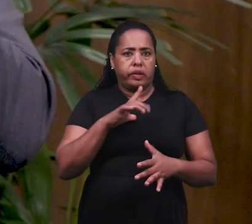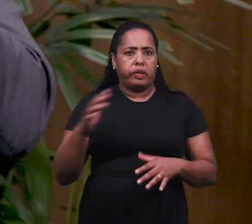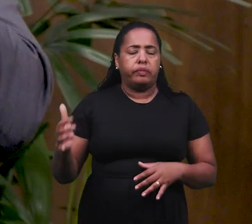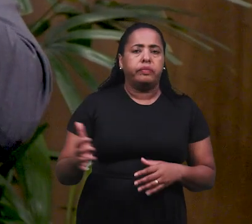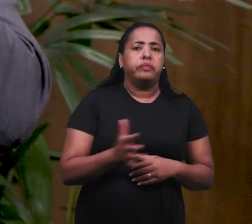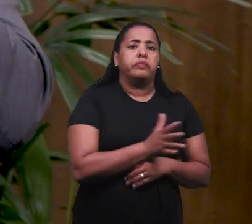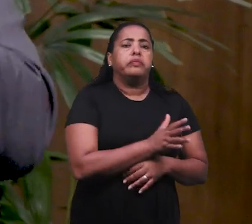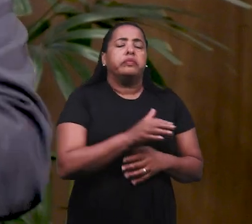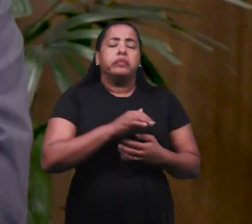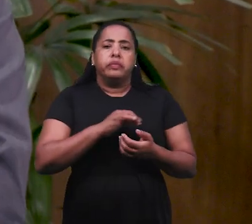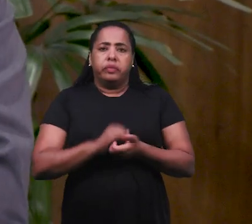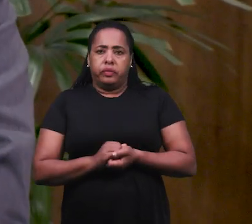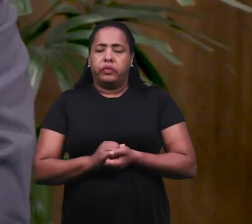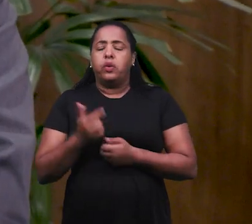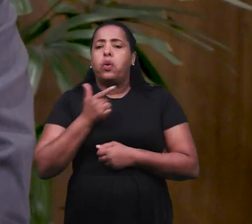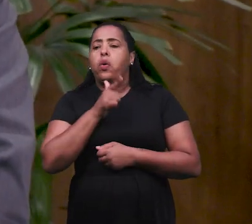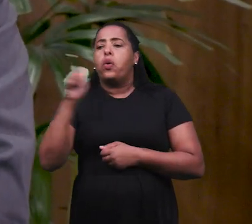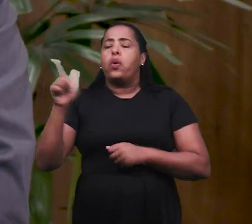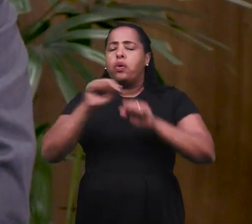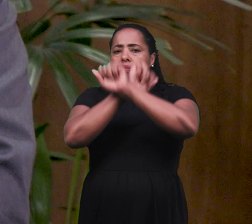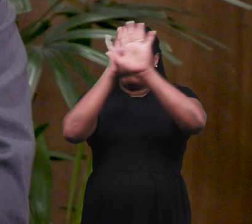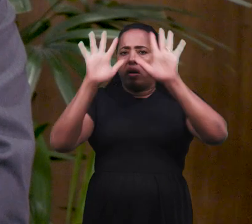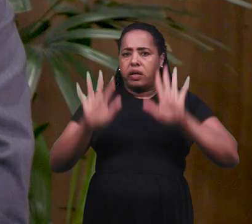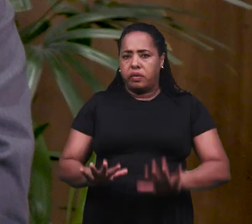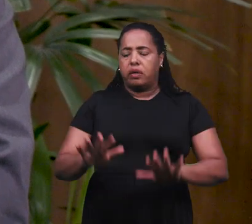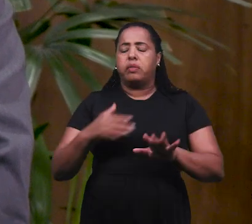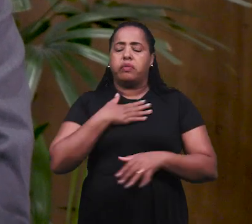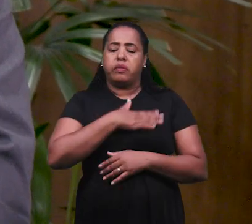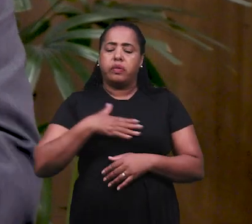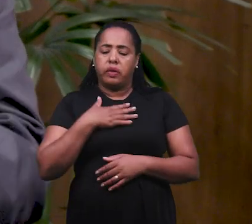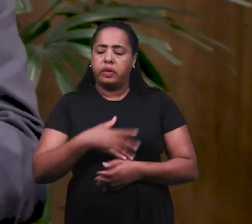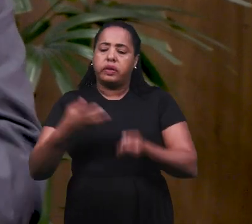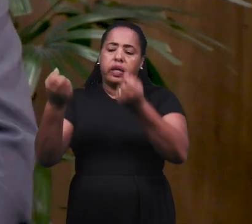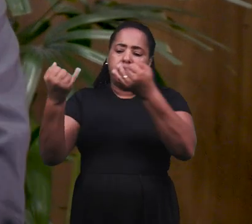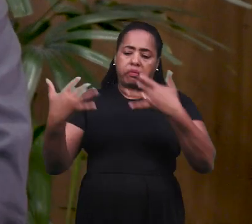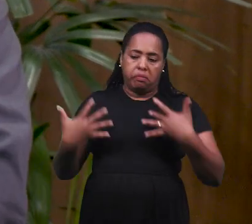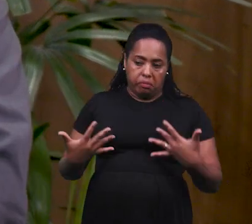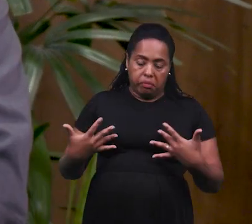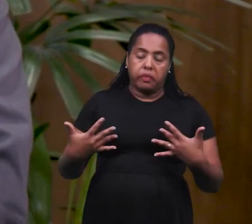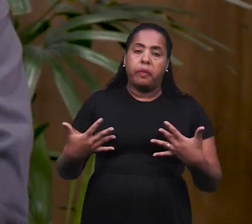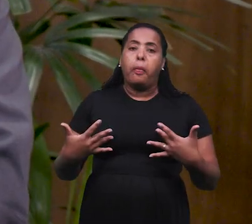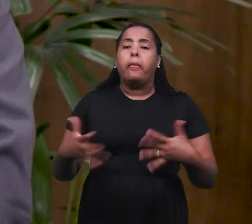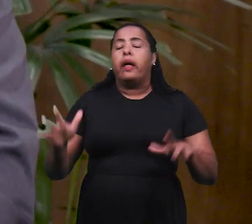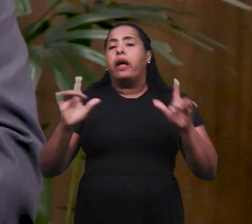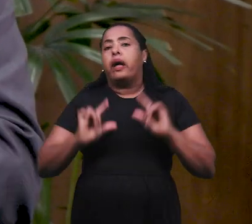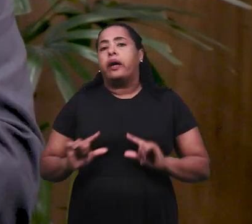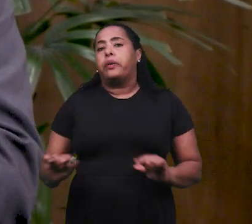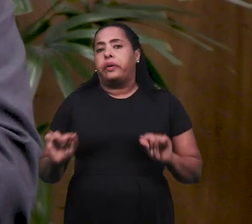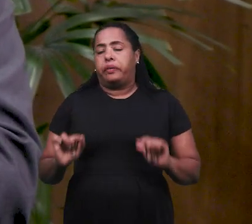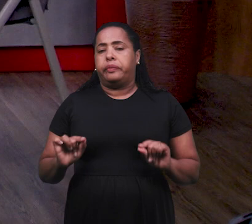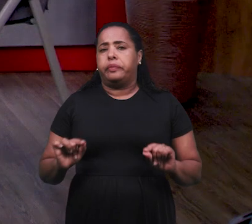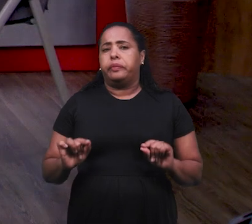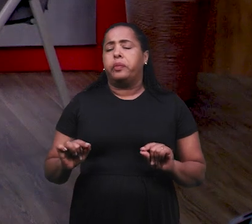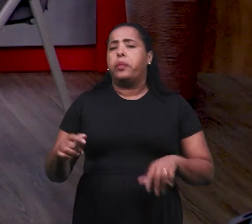Agora, um outro esclarecimento, Douglas, que eu gostaria que você trouxesse para nós, é o seguinte: